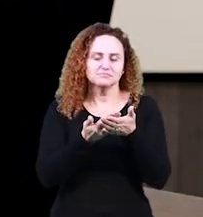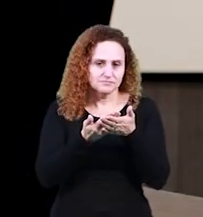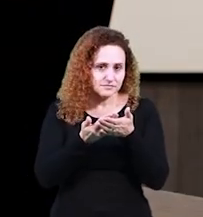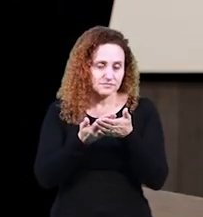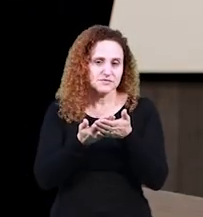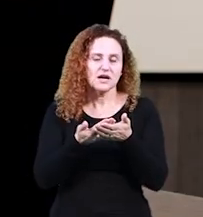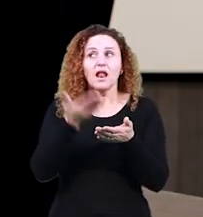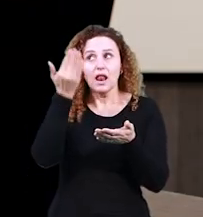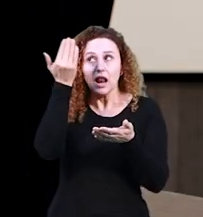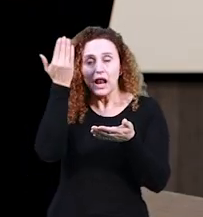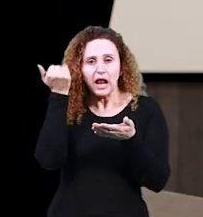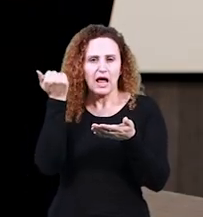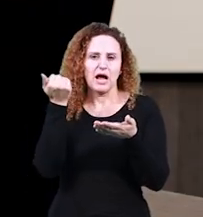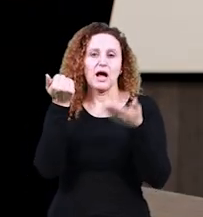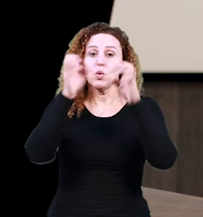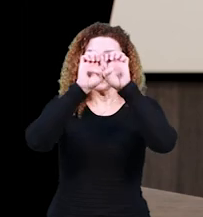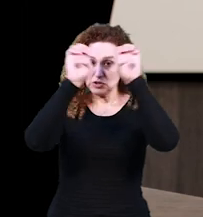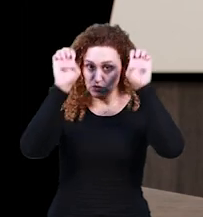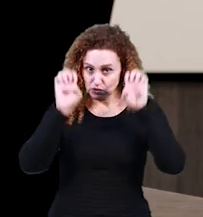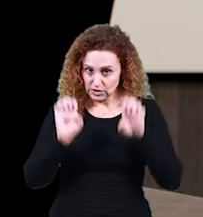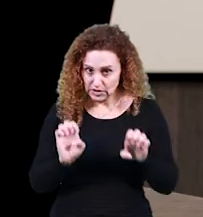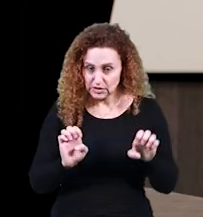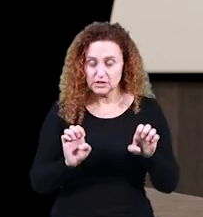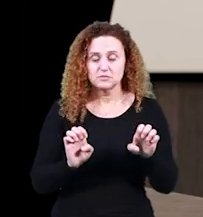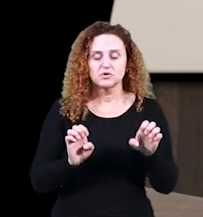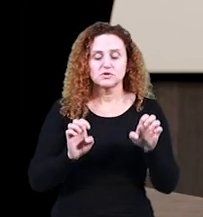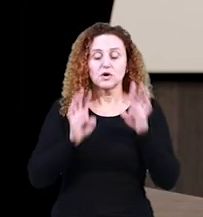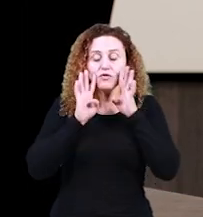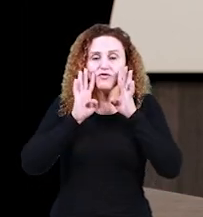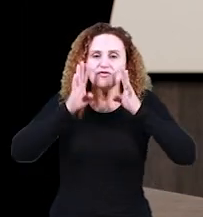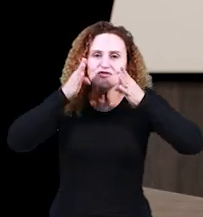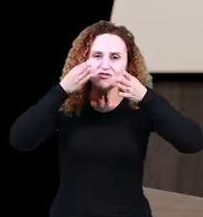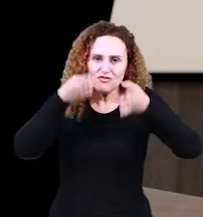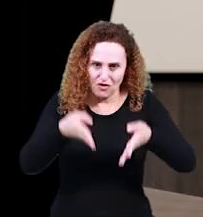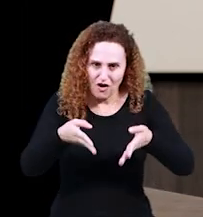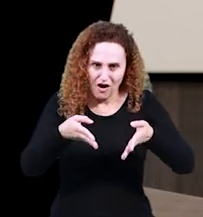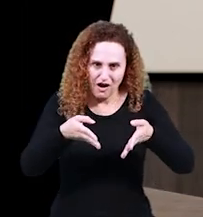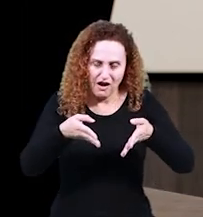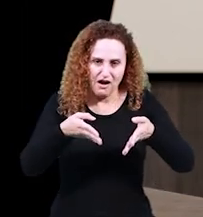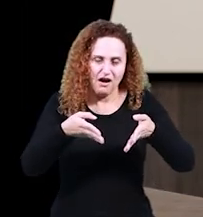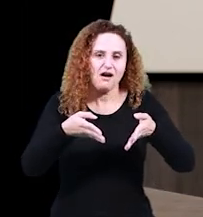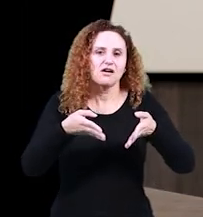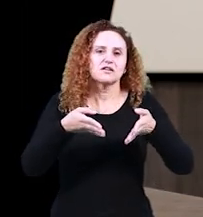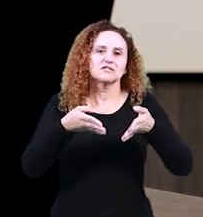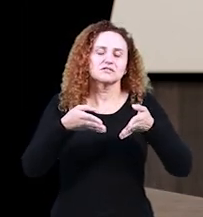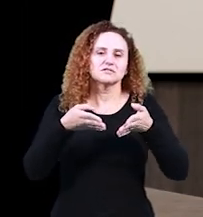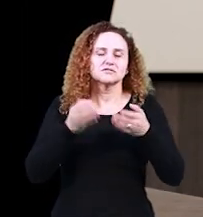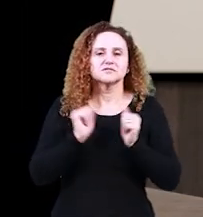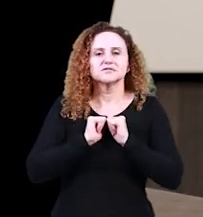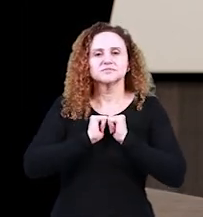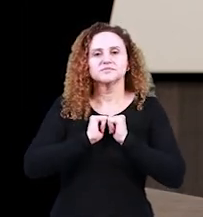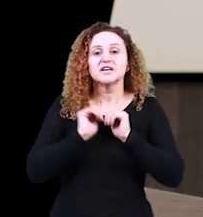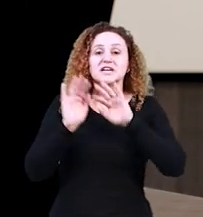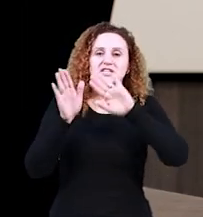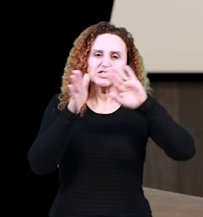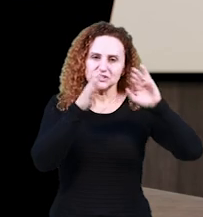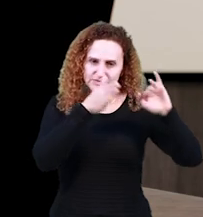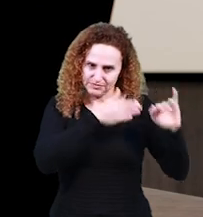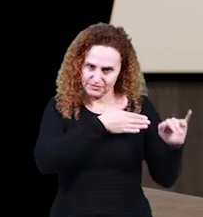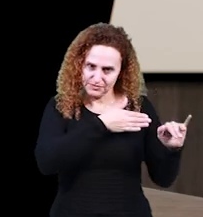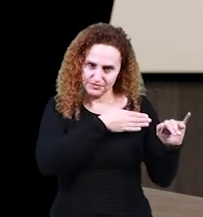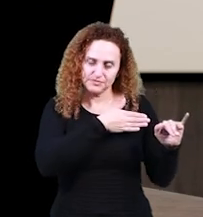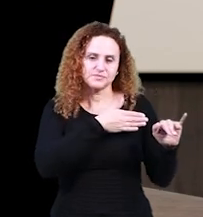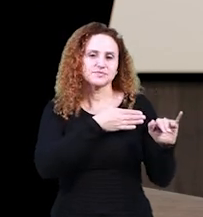gerativismo enquanto o estruturalismo centro os estudos na descrição dos fatos sendo sticos o